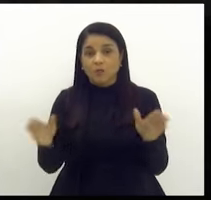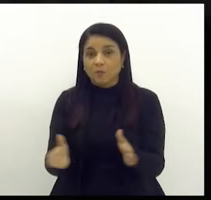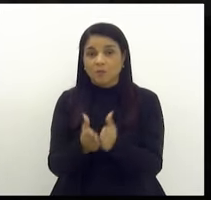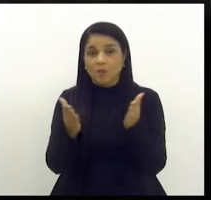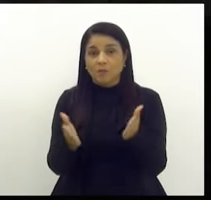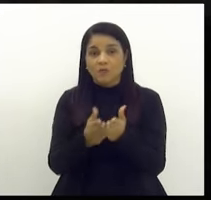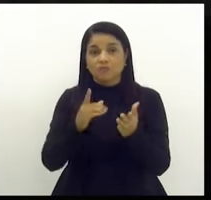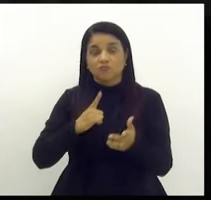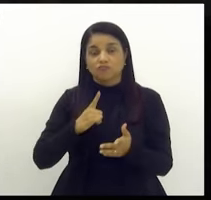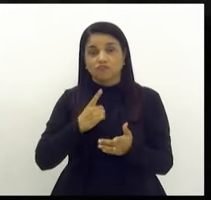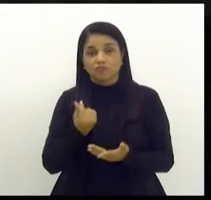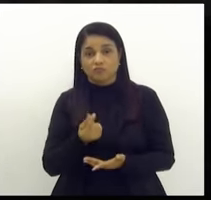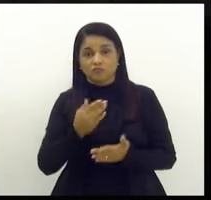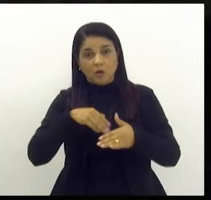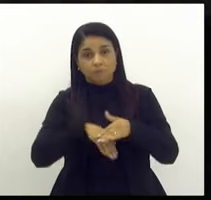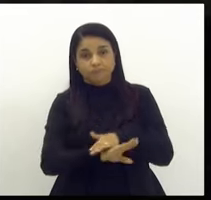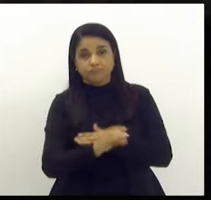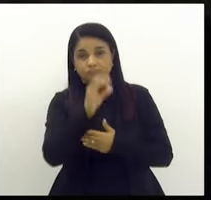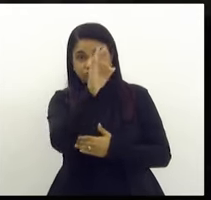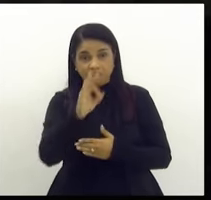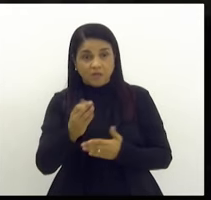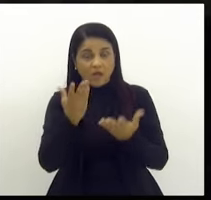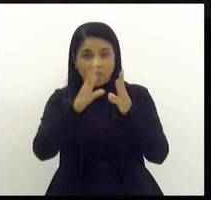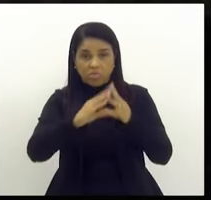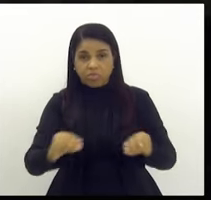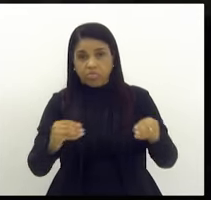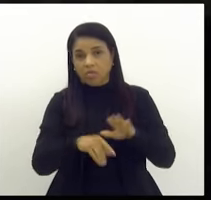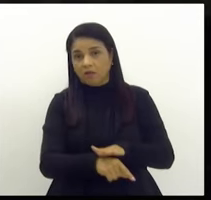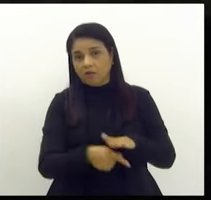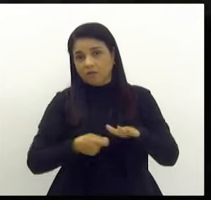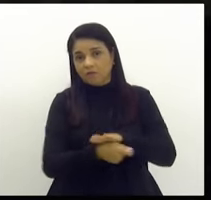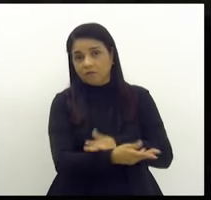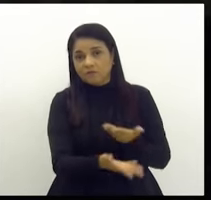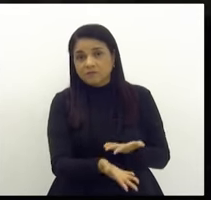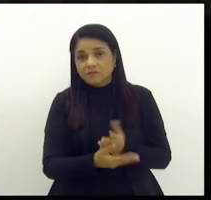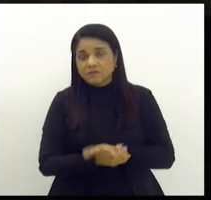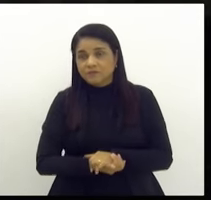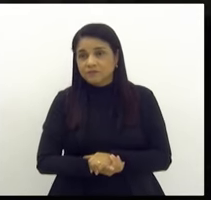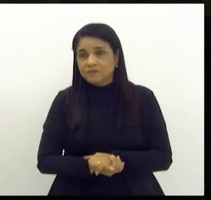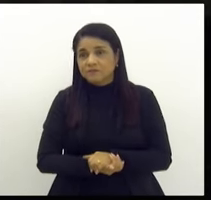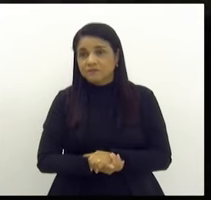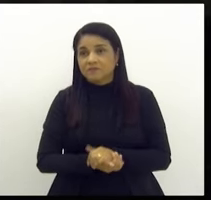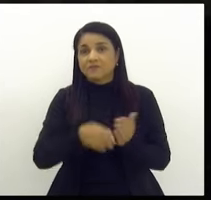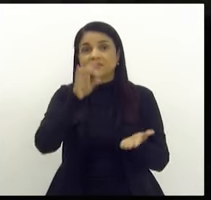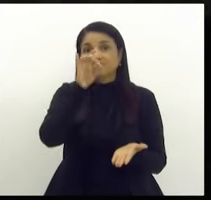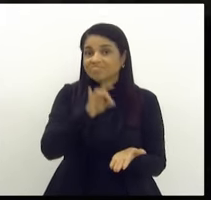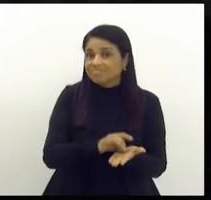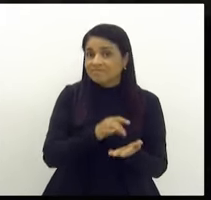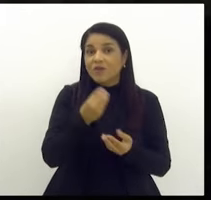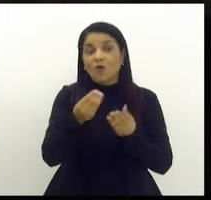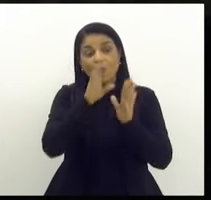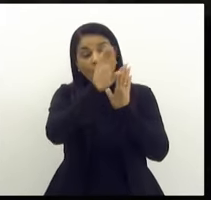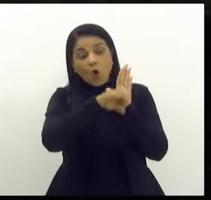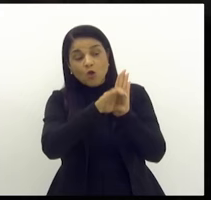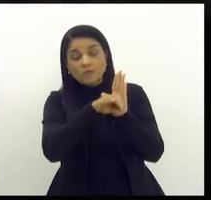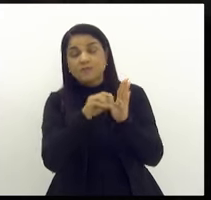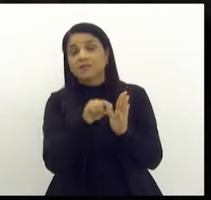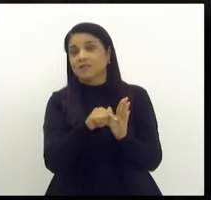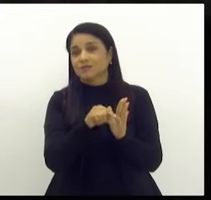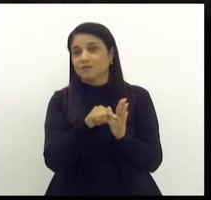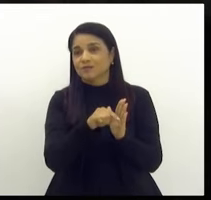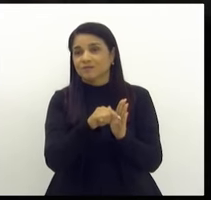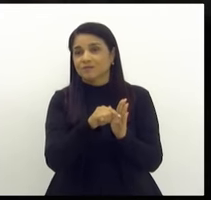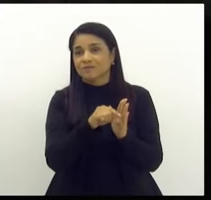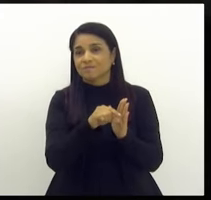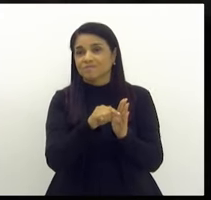dinheiro que G teu sem sobre alícota acabou com fundo Essa é a Dura realidade Então como é que esses conceitos vão ter